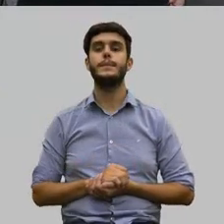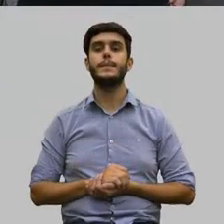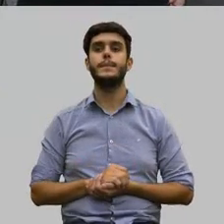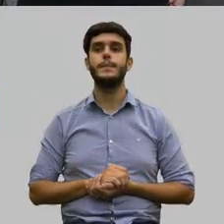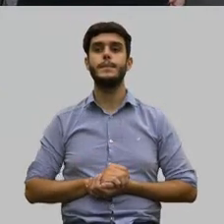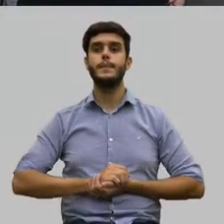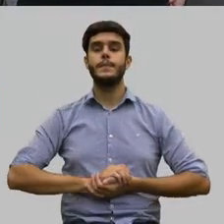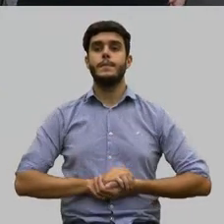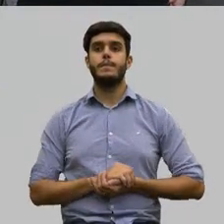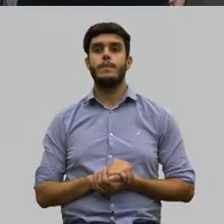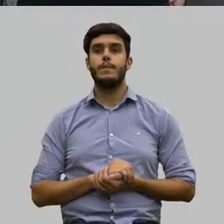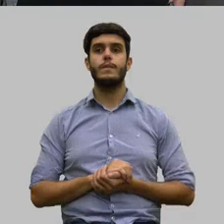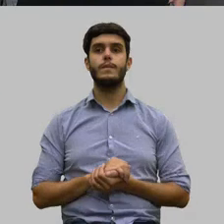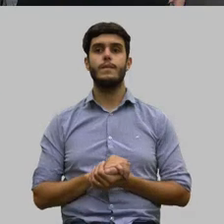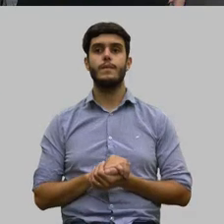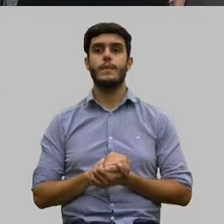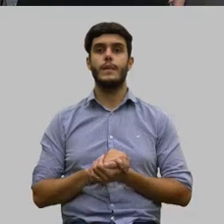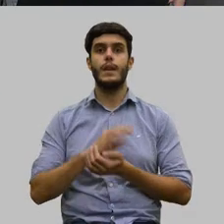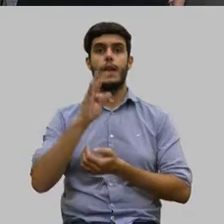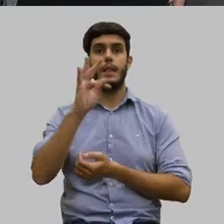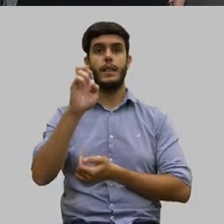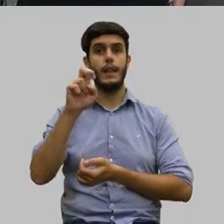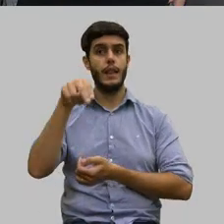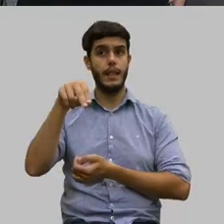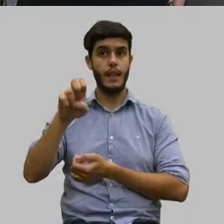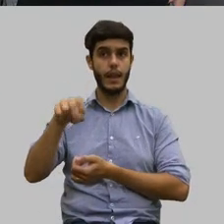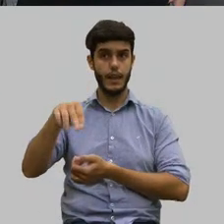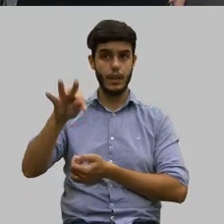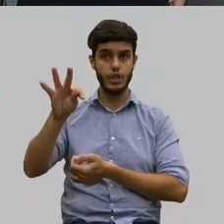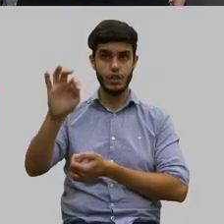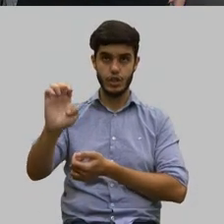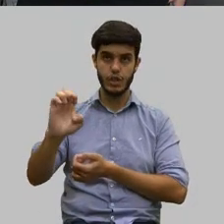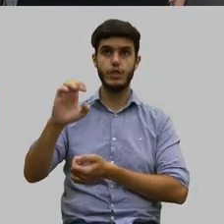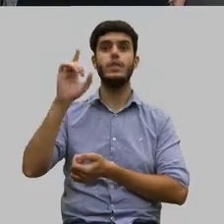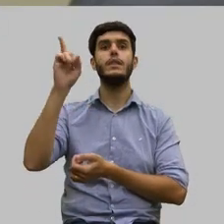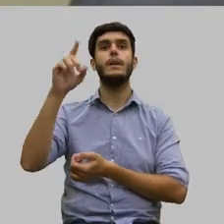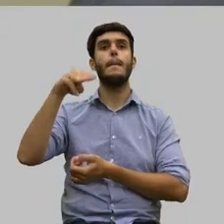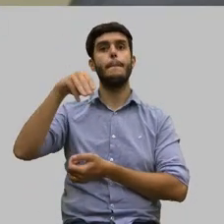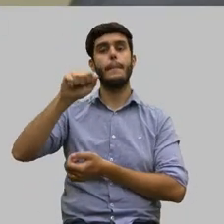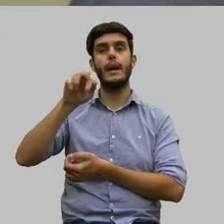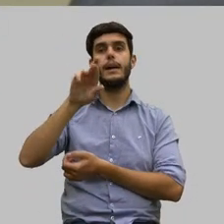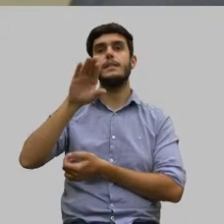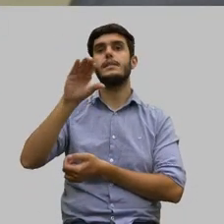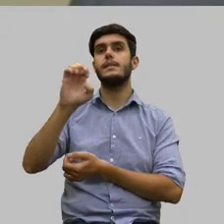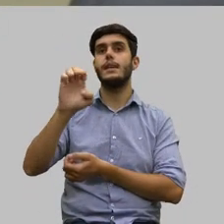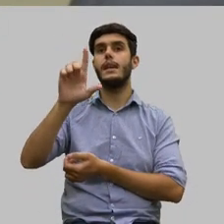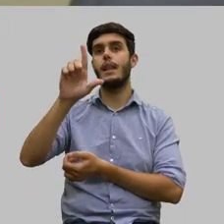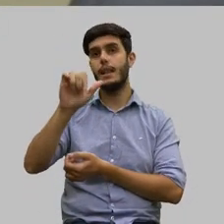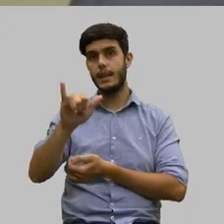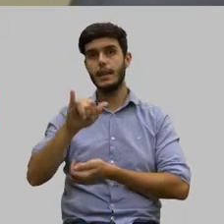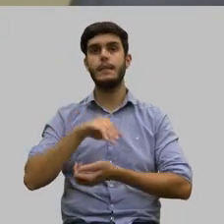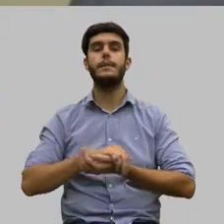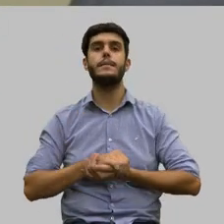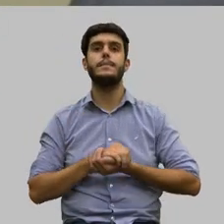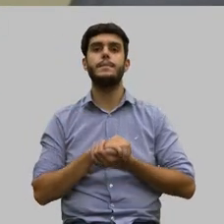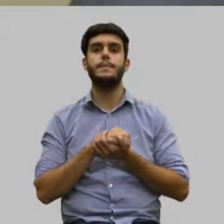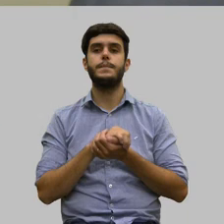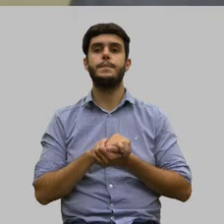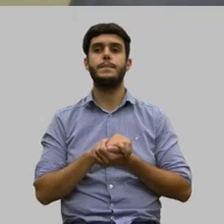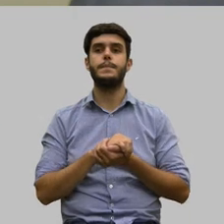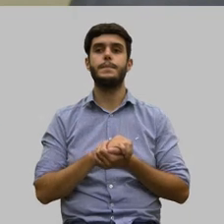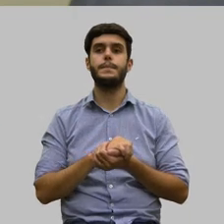da tenente coronel Marcel Isabel de Oliveira Camargos chefe da são de operações do